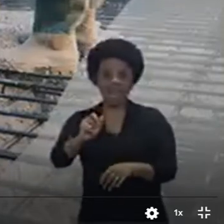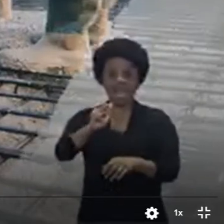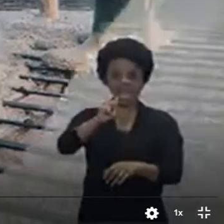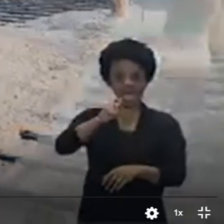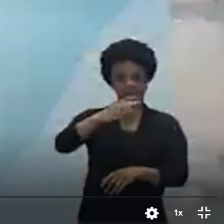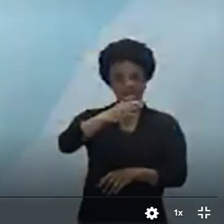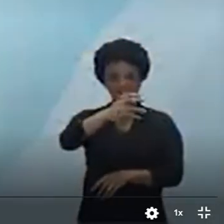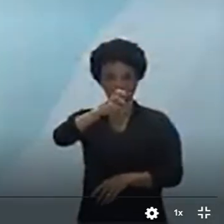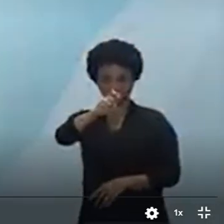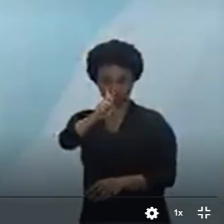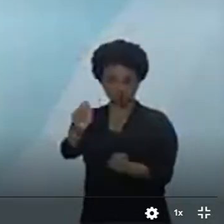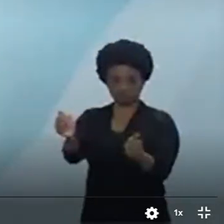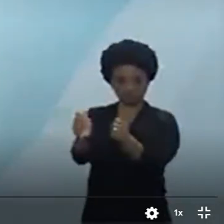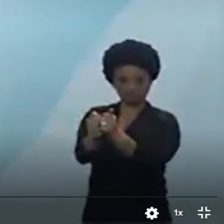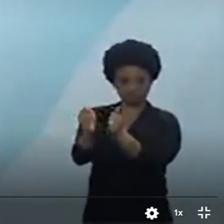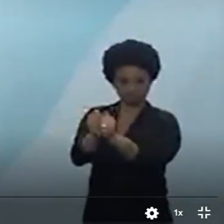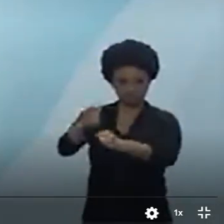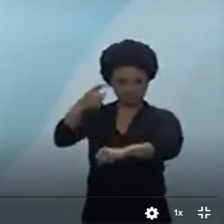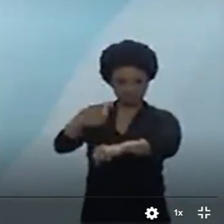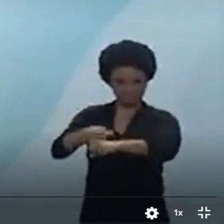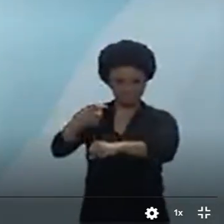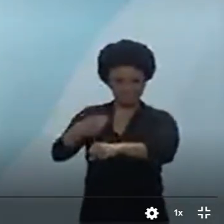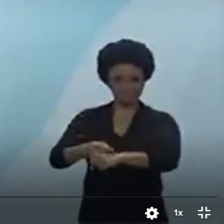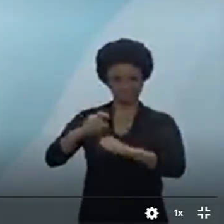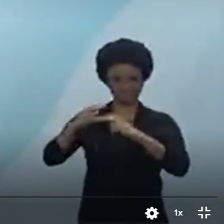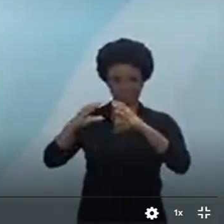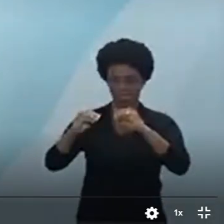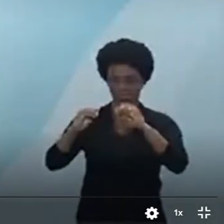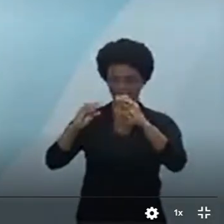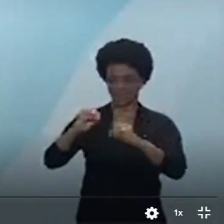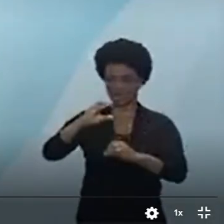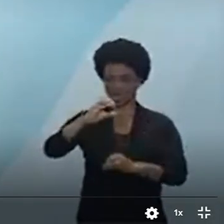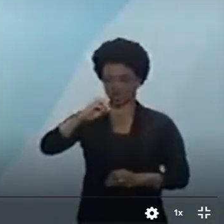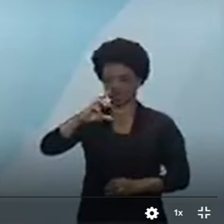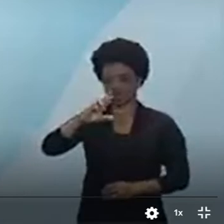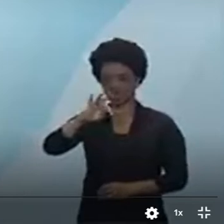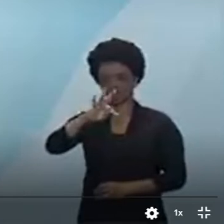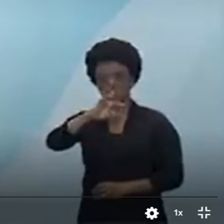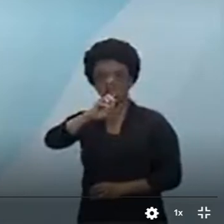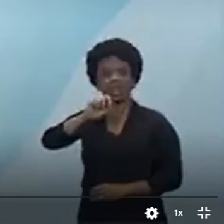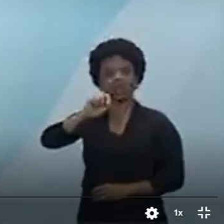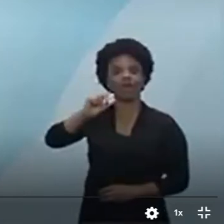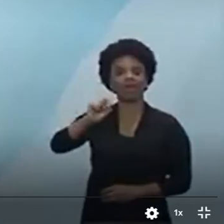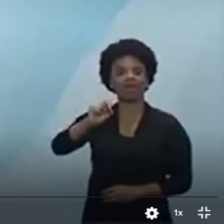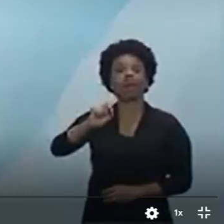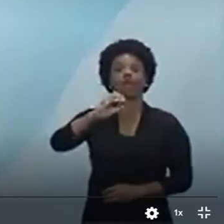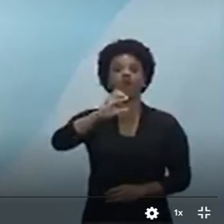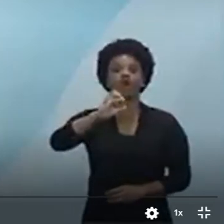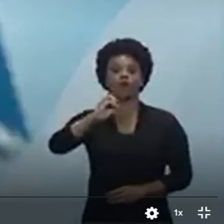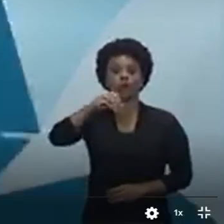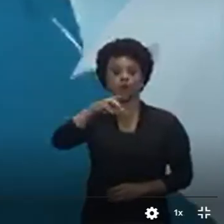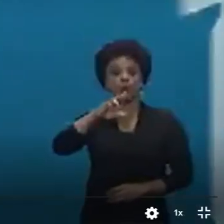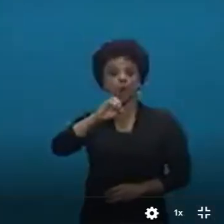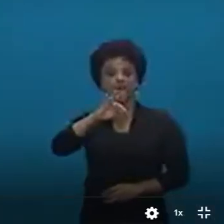é possível porque ambos os materiais possuem coeficientes de dilatação térmica